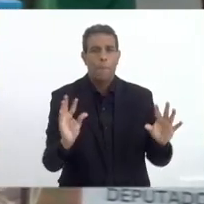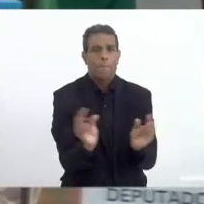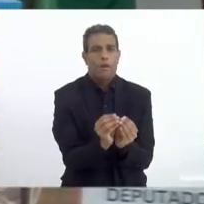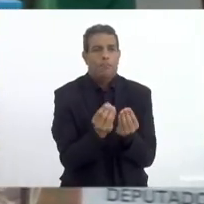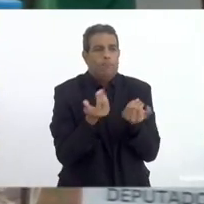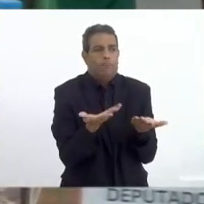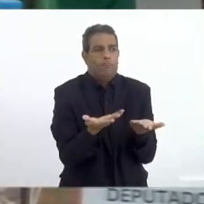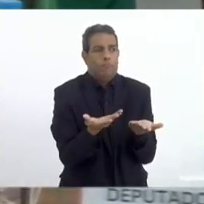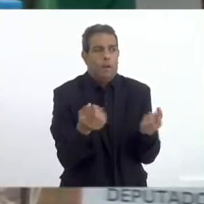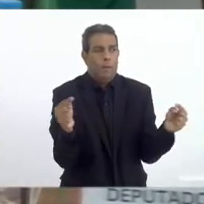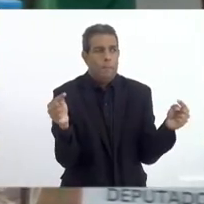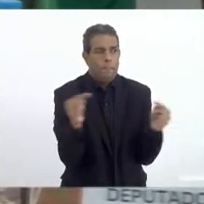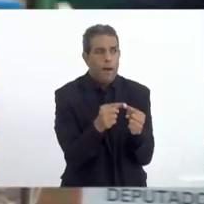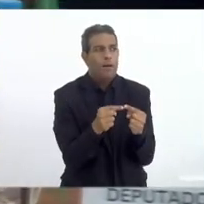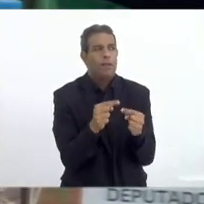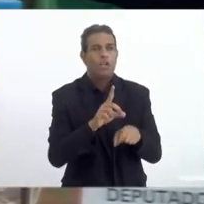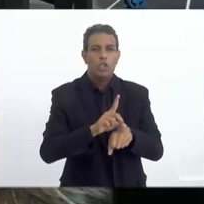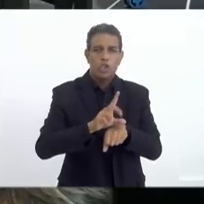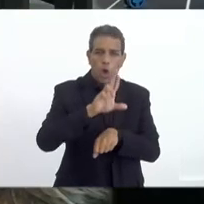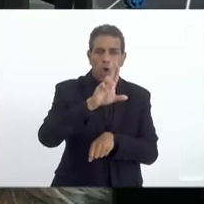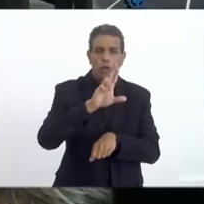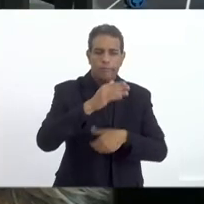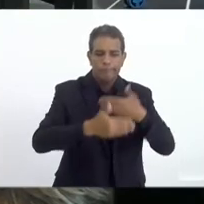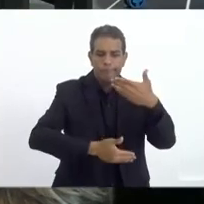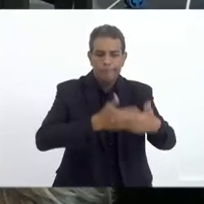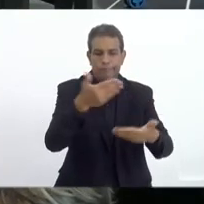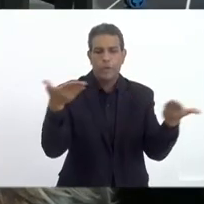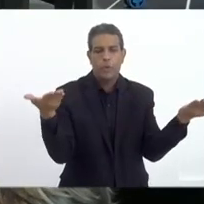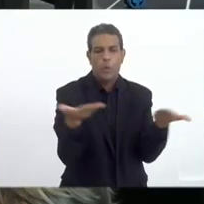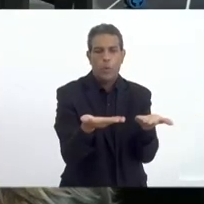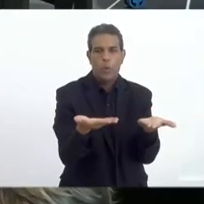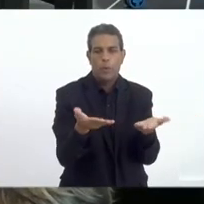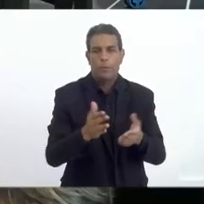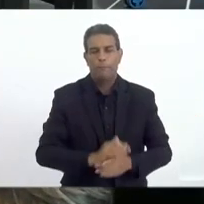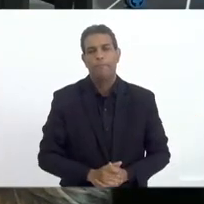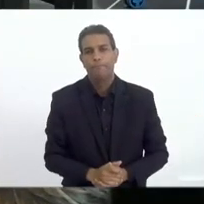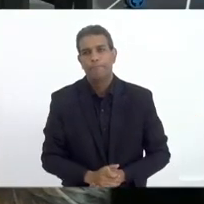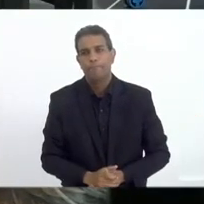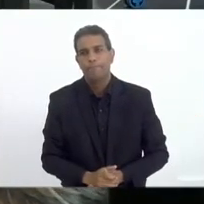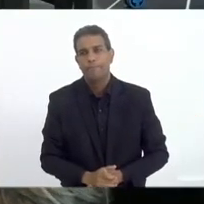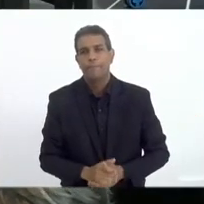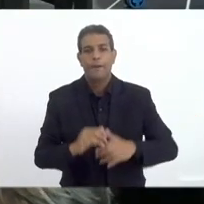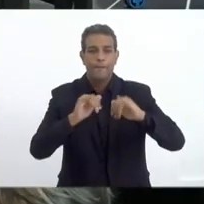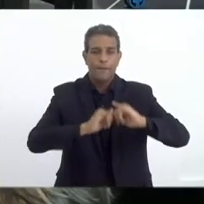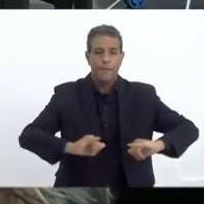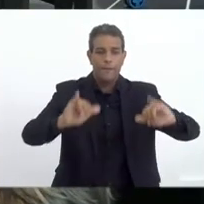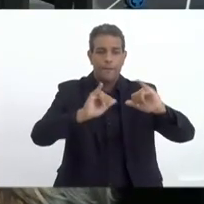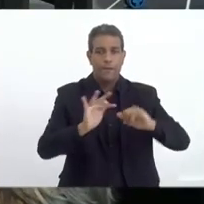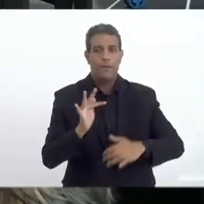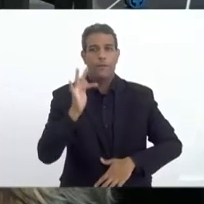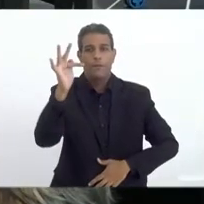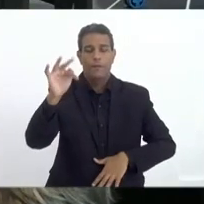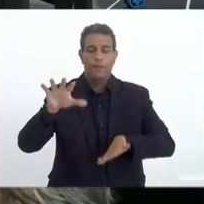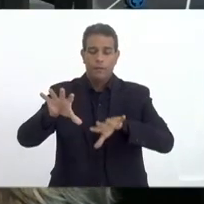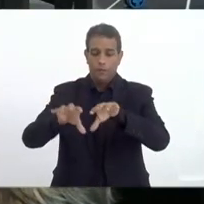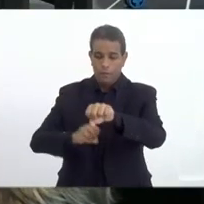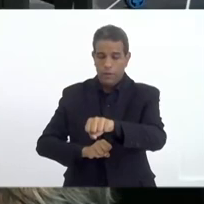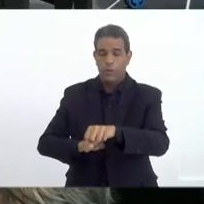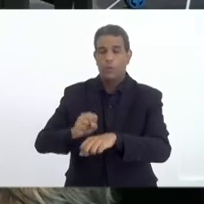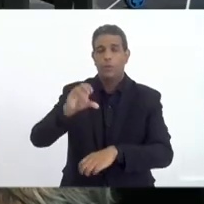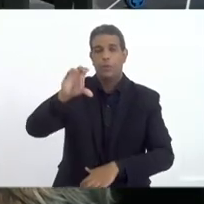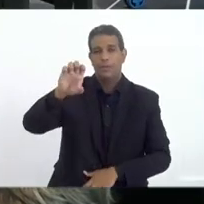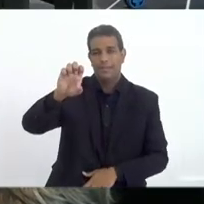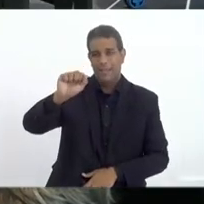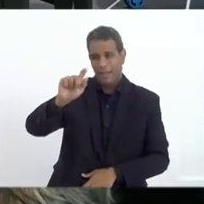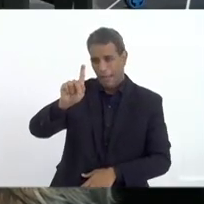pela doutora Patrícia Barroso, encaminha o seu gabinete agora. E só dizer que na formatura do CEAP,